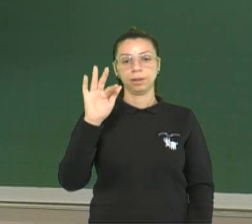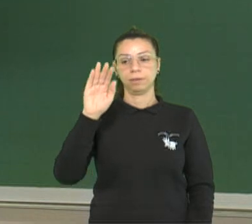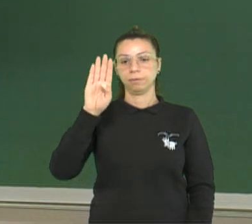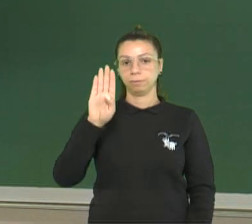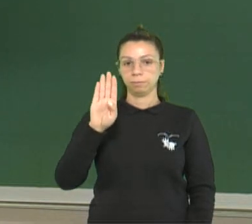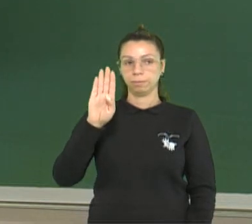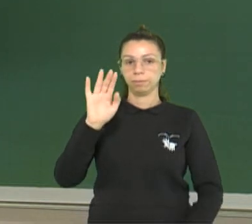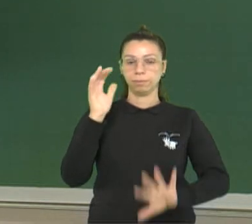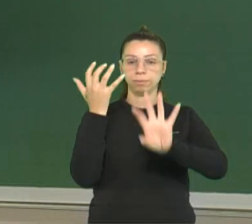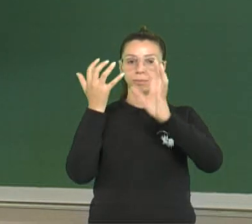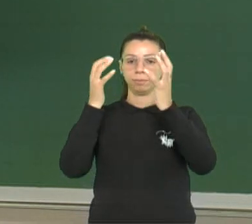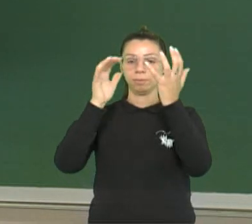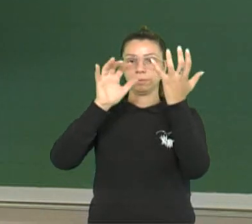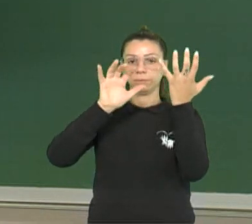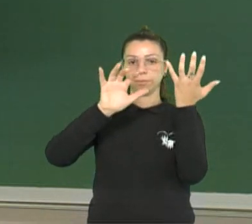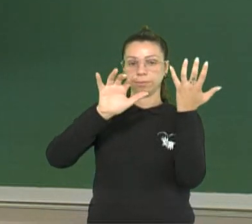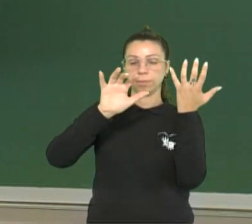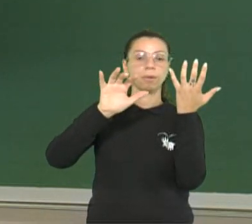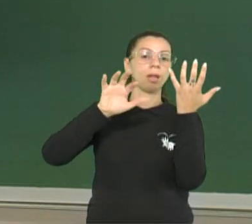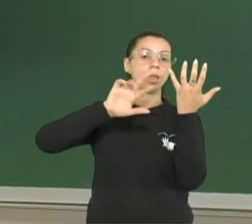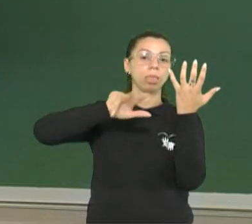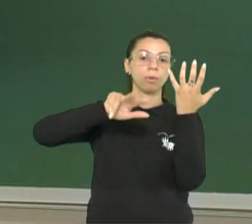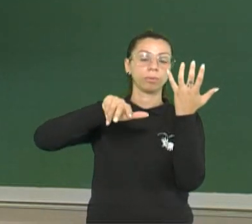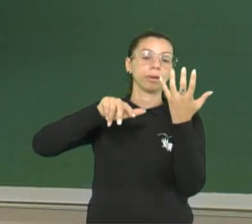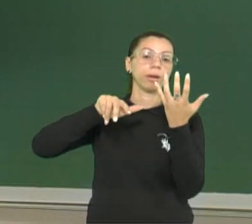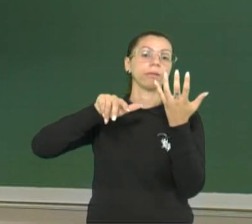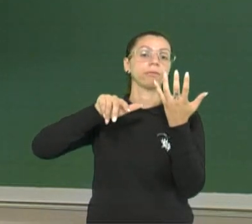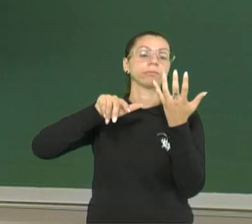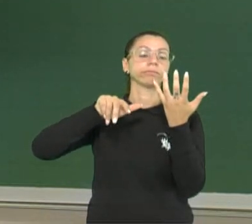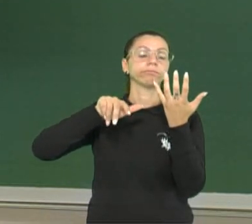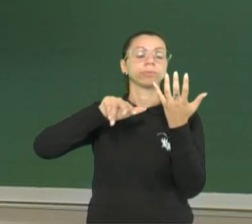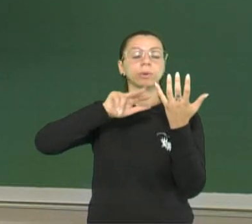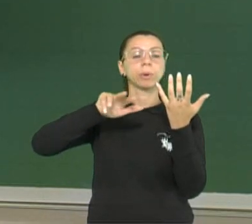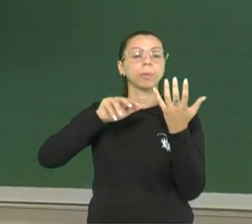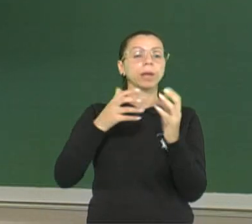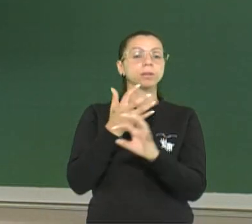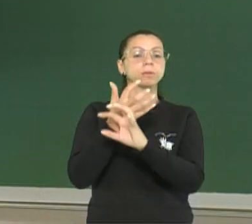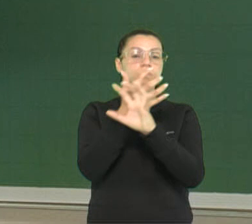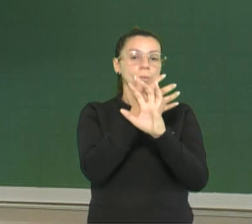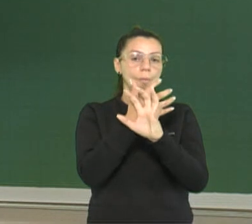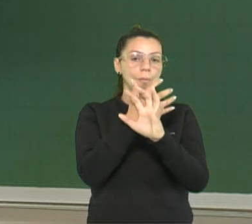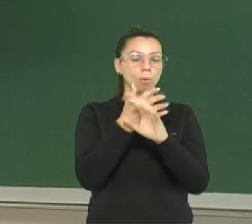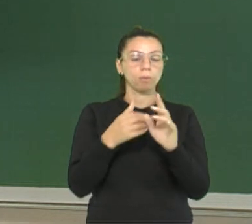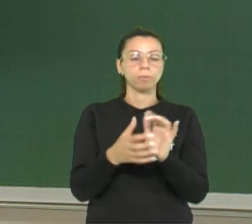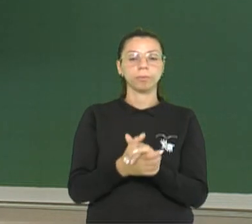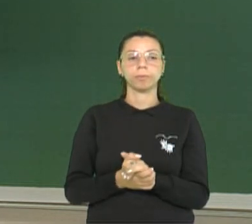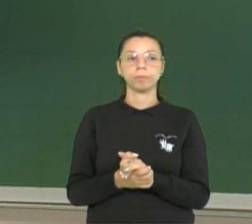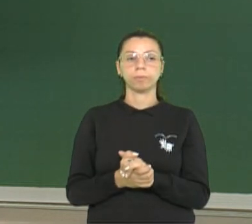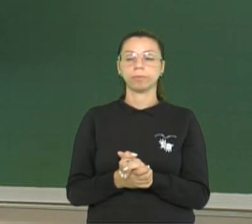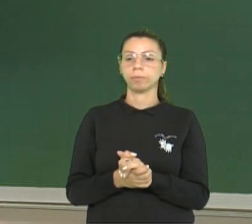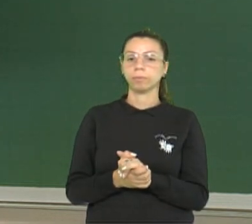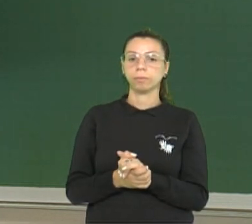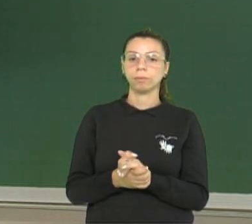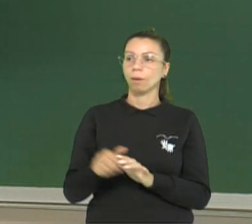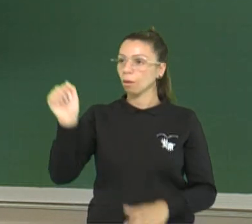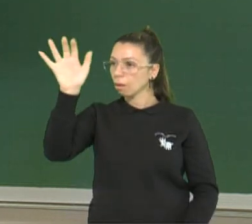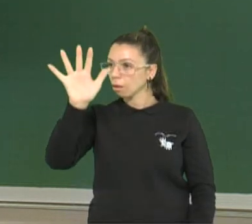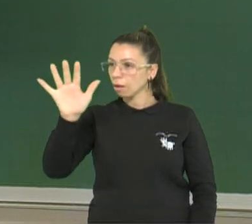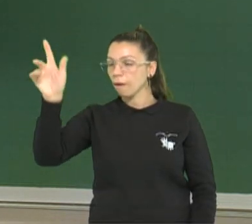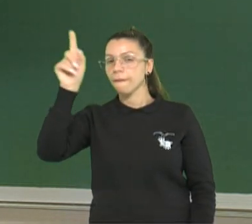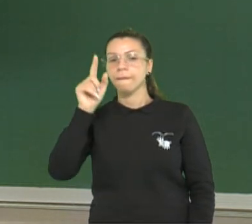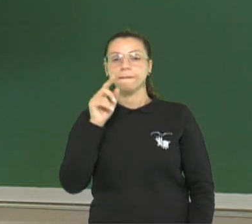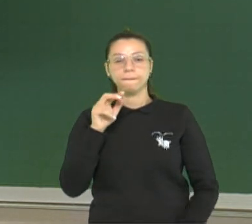clima sem estação seca com verão fresco, já apresenta temperaturas mais baixas